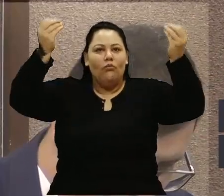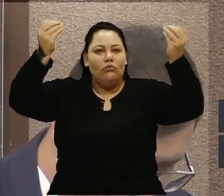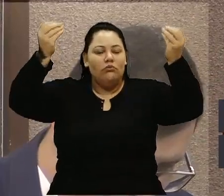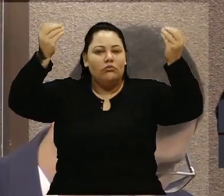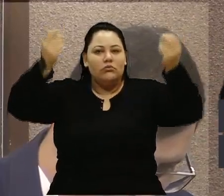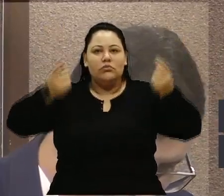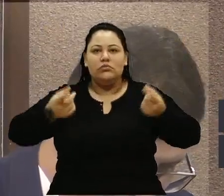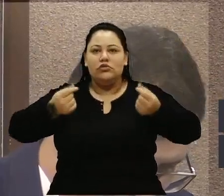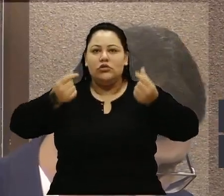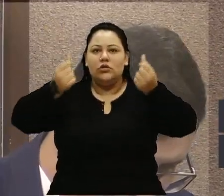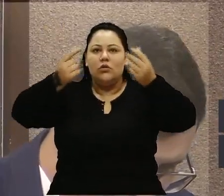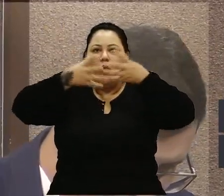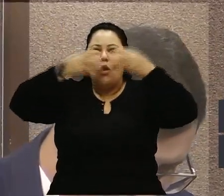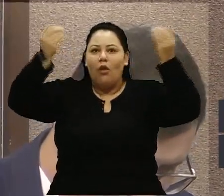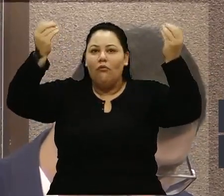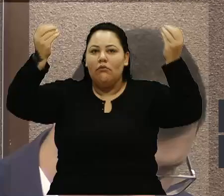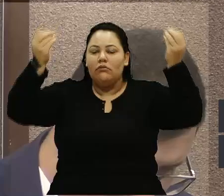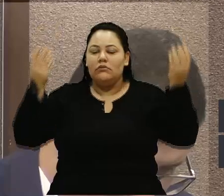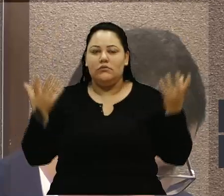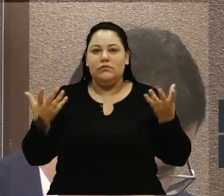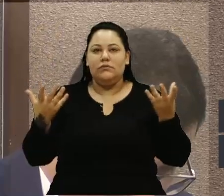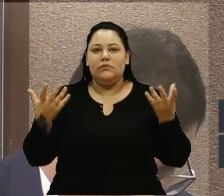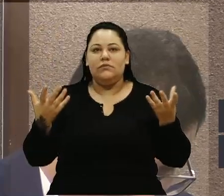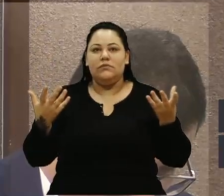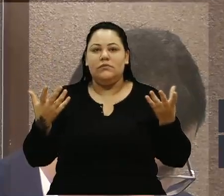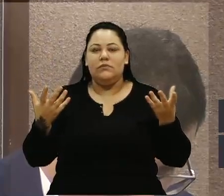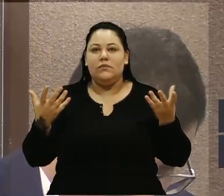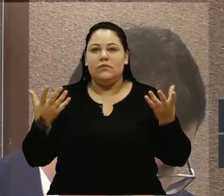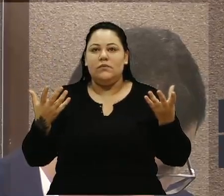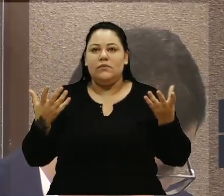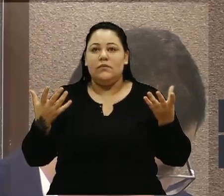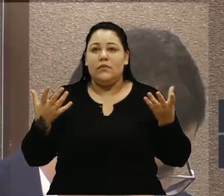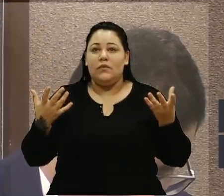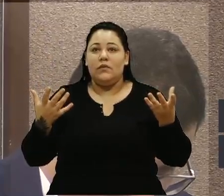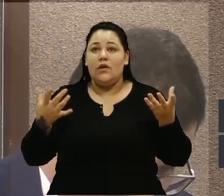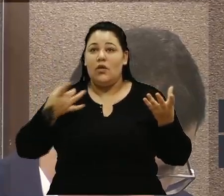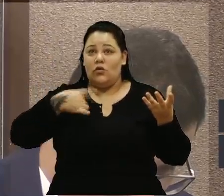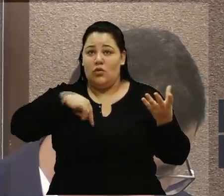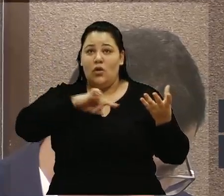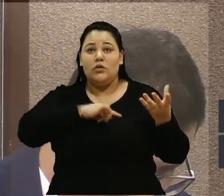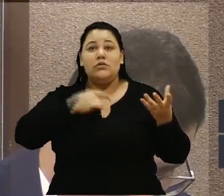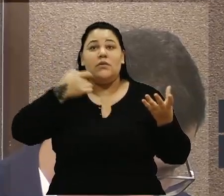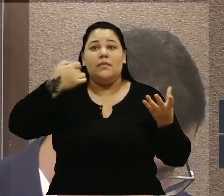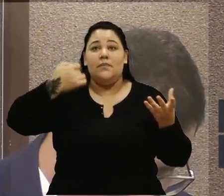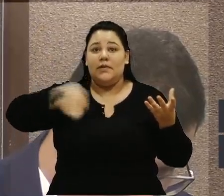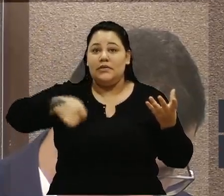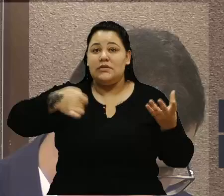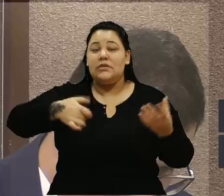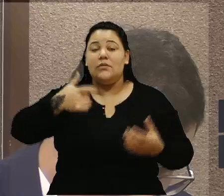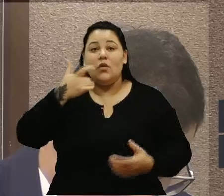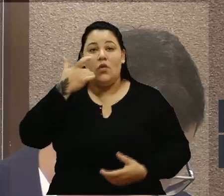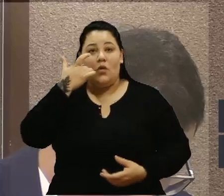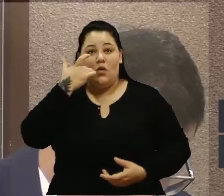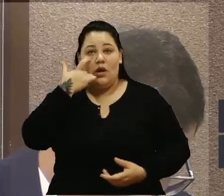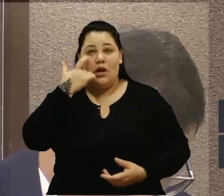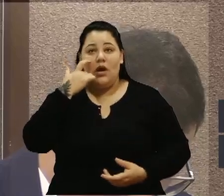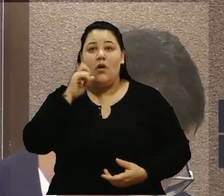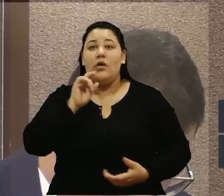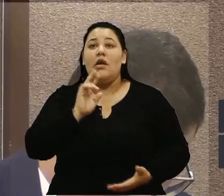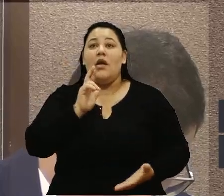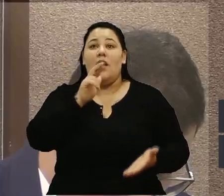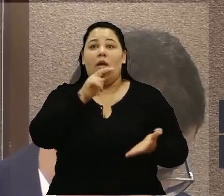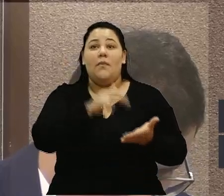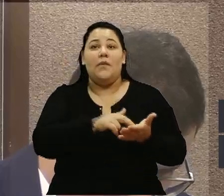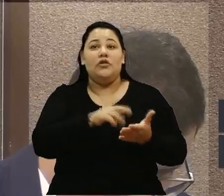fumaça? Então, nós precisamos olhar o que é realmente